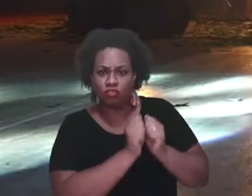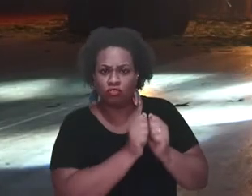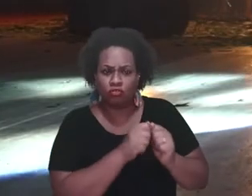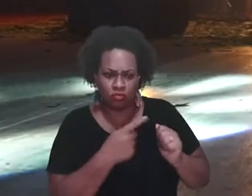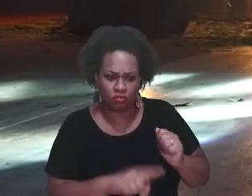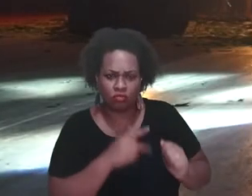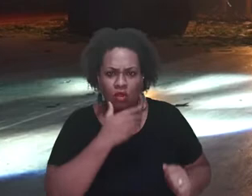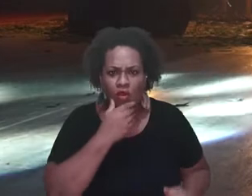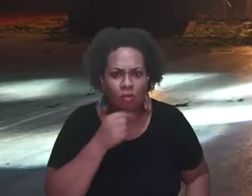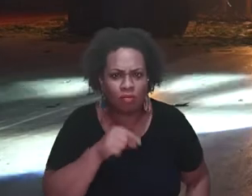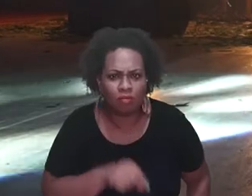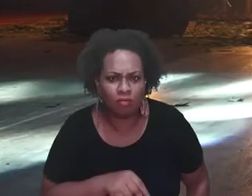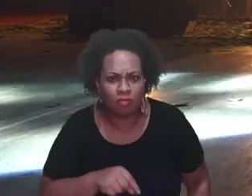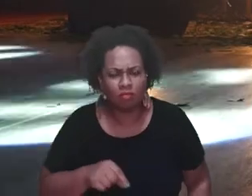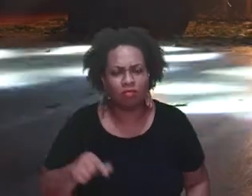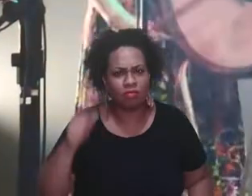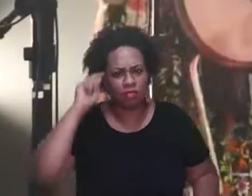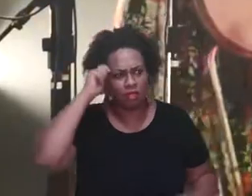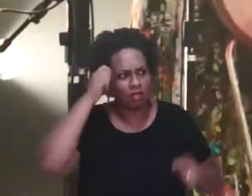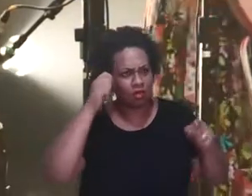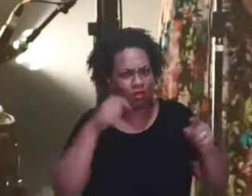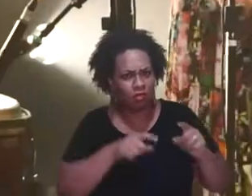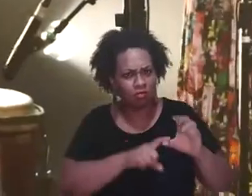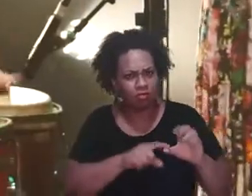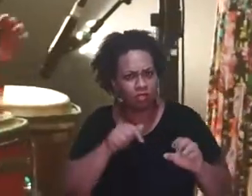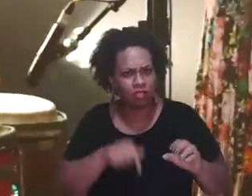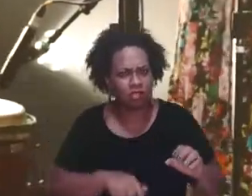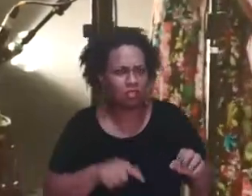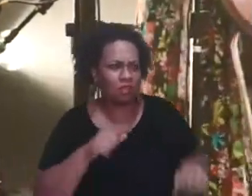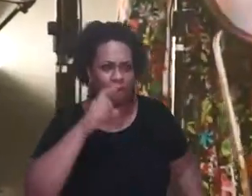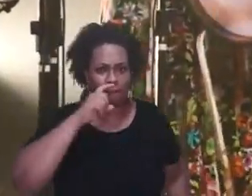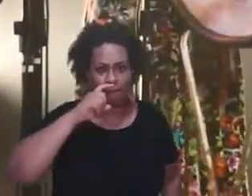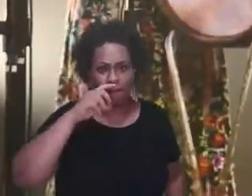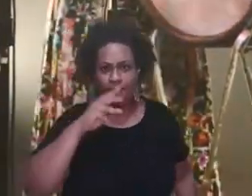não é mas eu quis fugir e